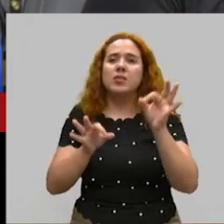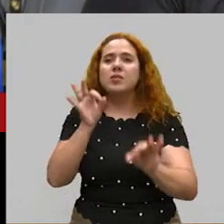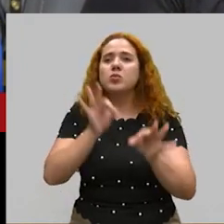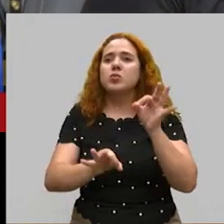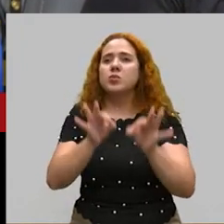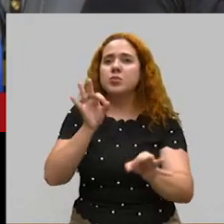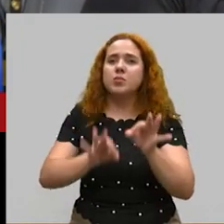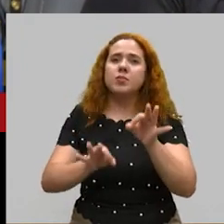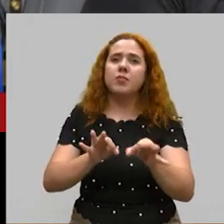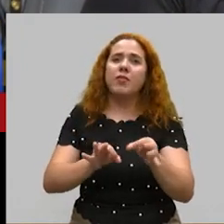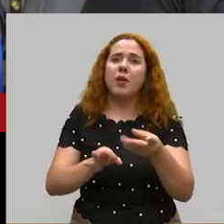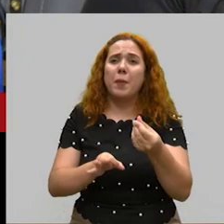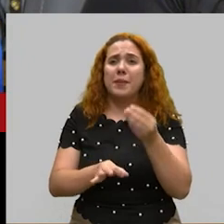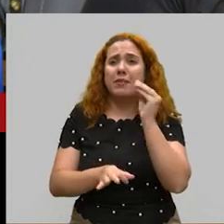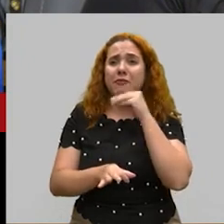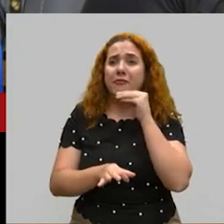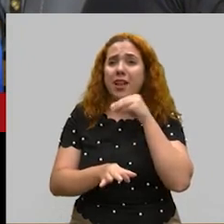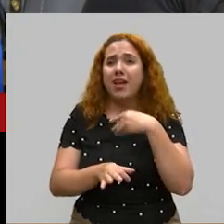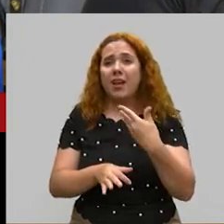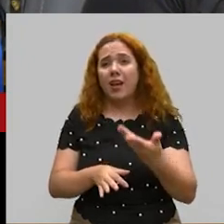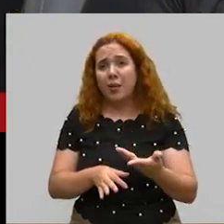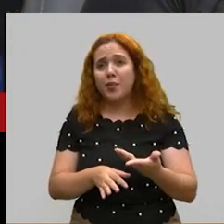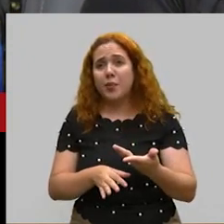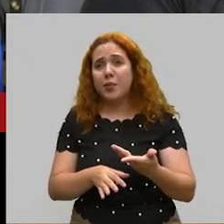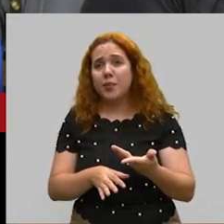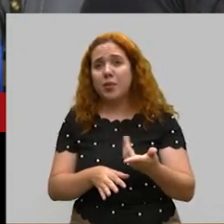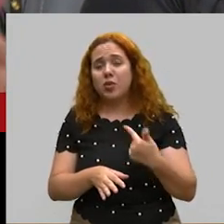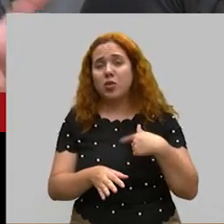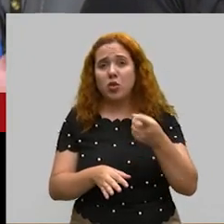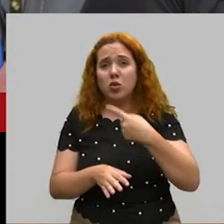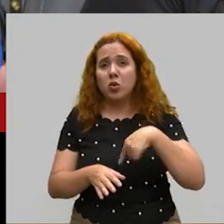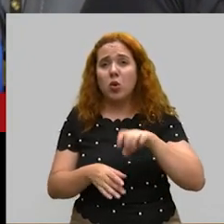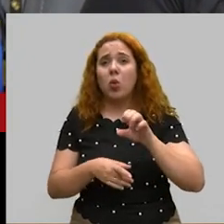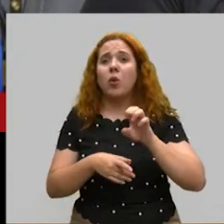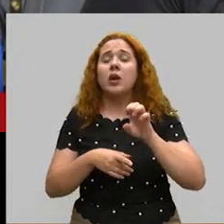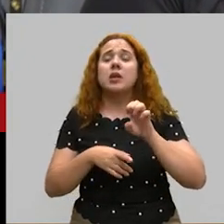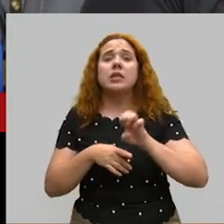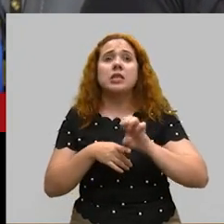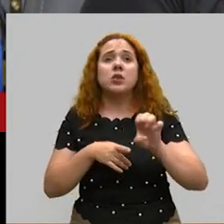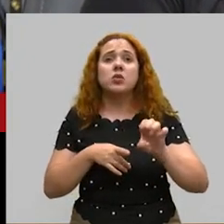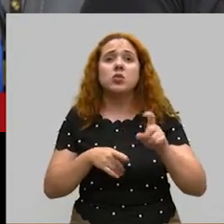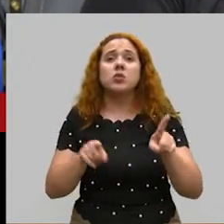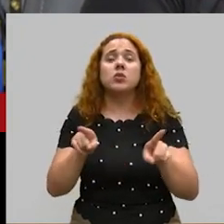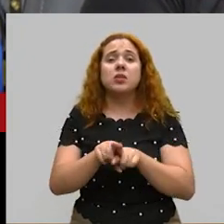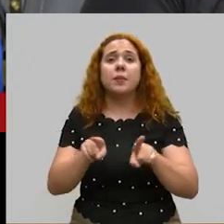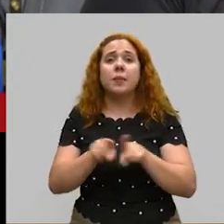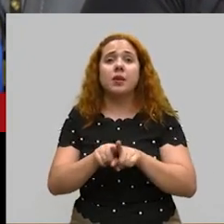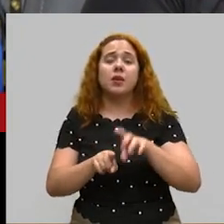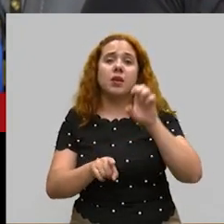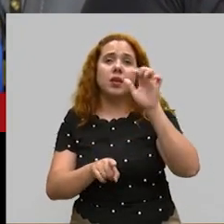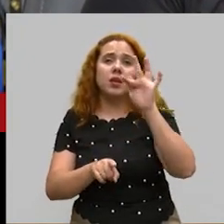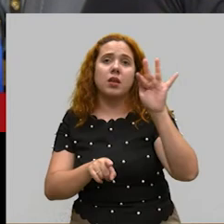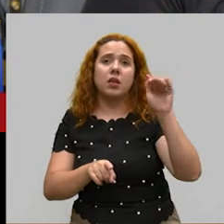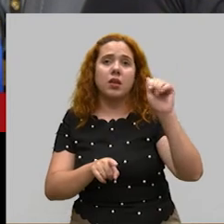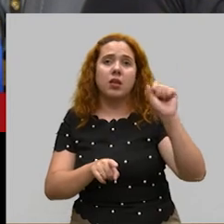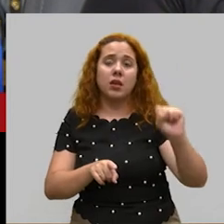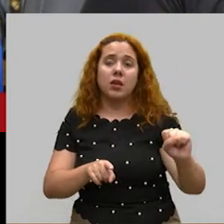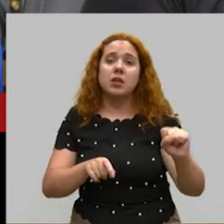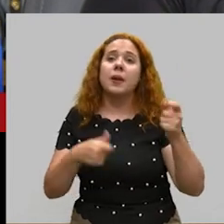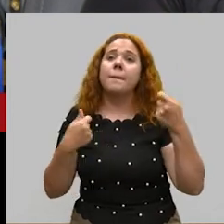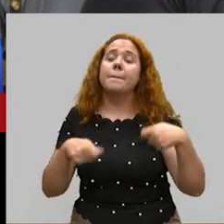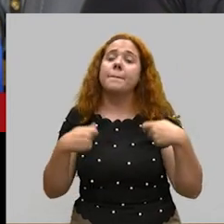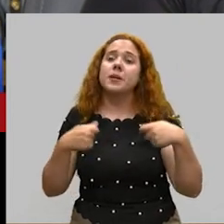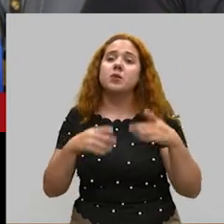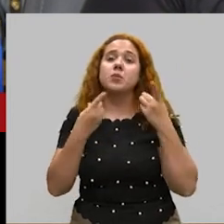instrumento jurídico muito frágil tanto para nós do Poder Executivo quanto para vocês das efas E é isso que demanda que a gente faça uma